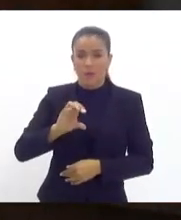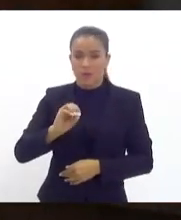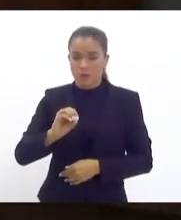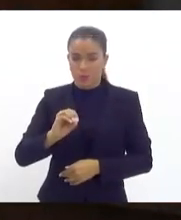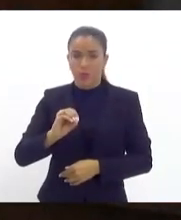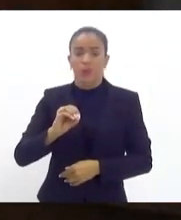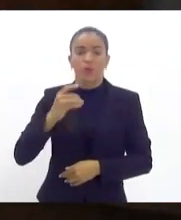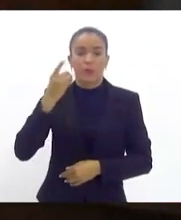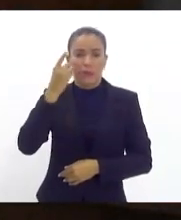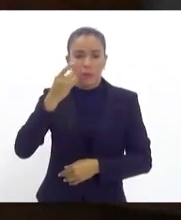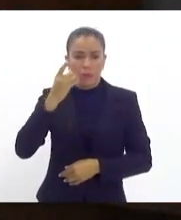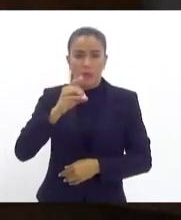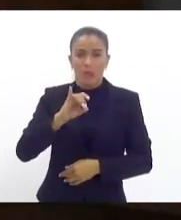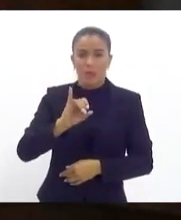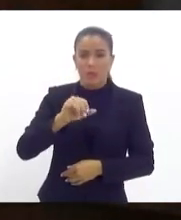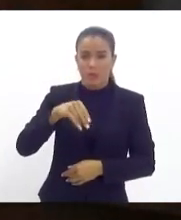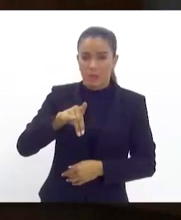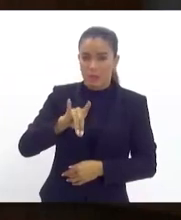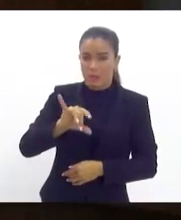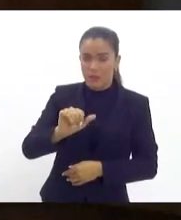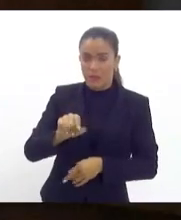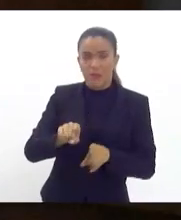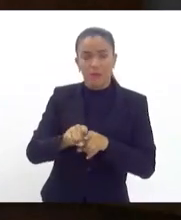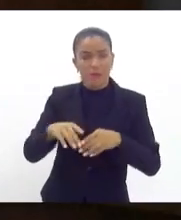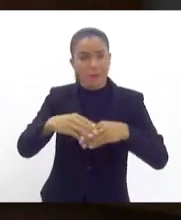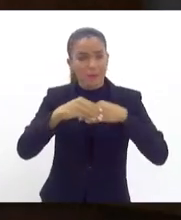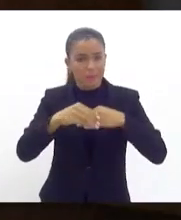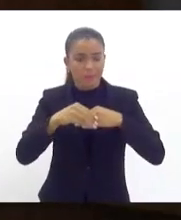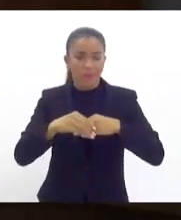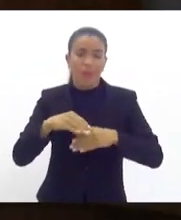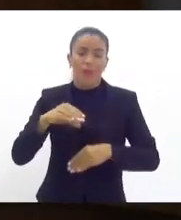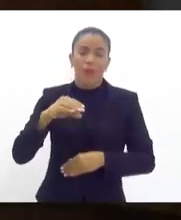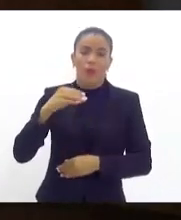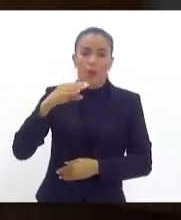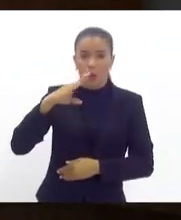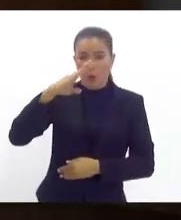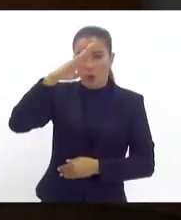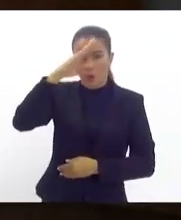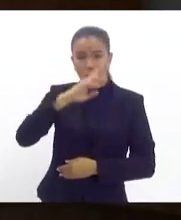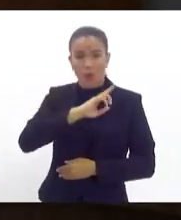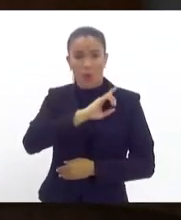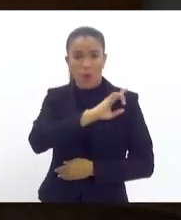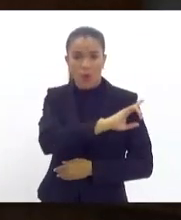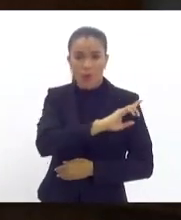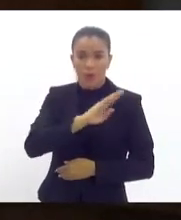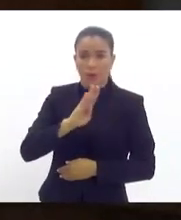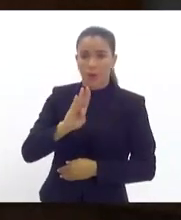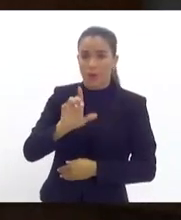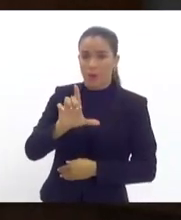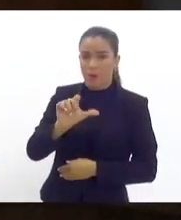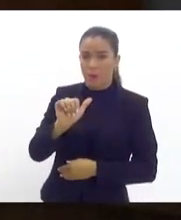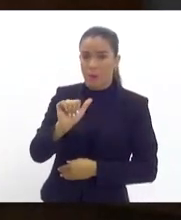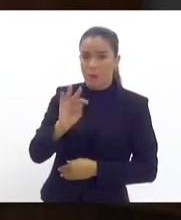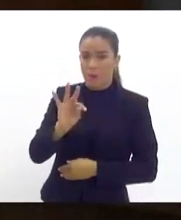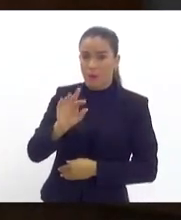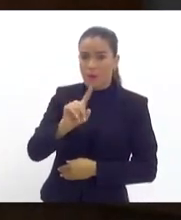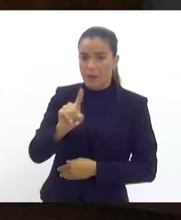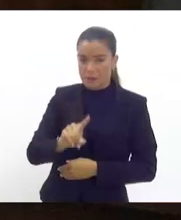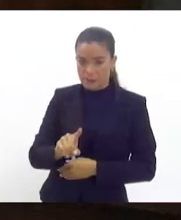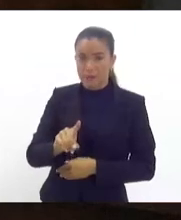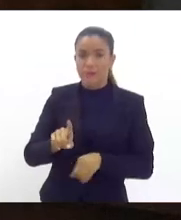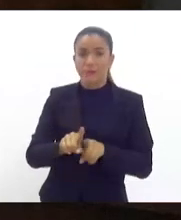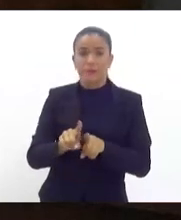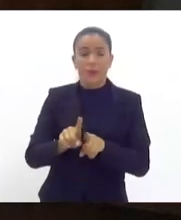deputada índia cumprimentar O Coronel blats e o delegado Wilton e o nome deles porque eles são os meus